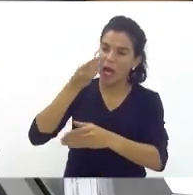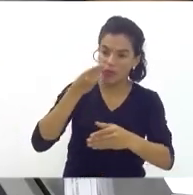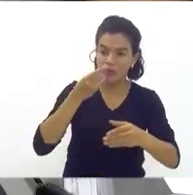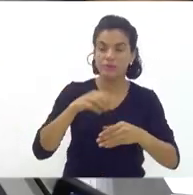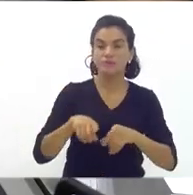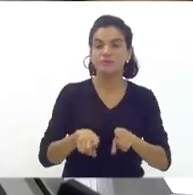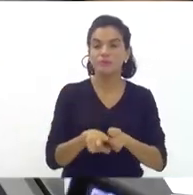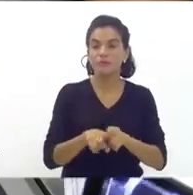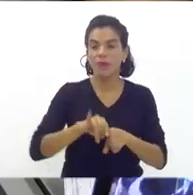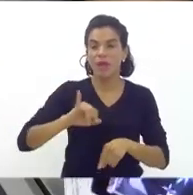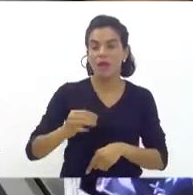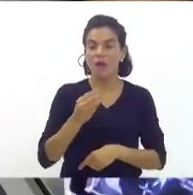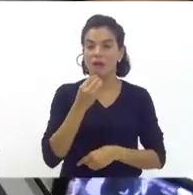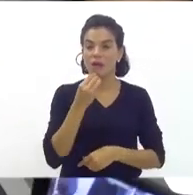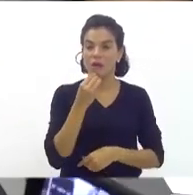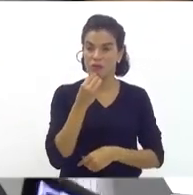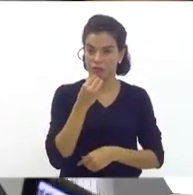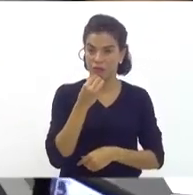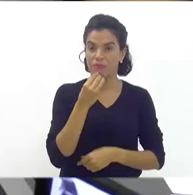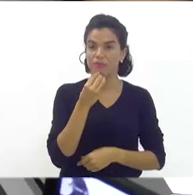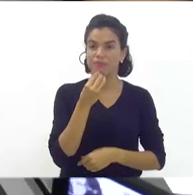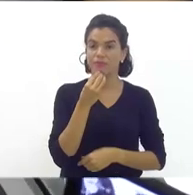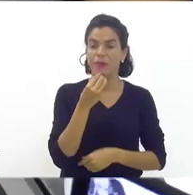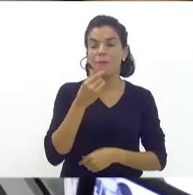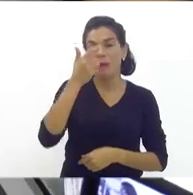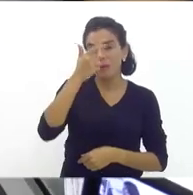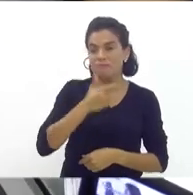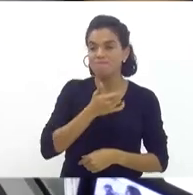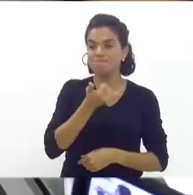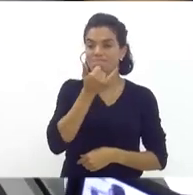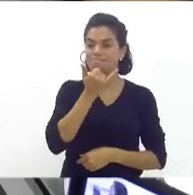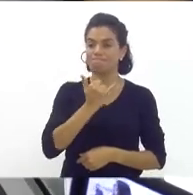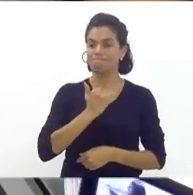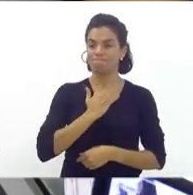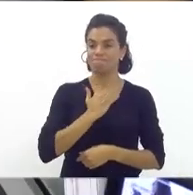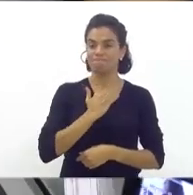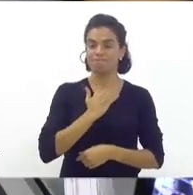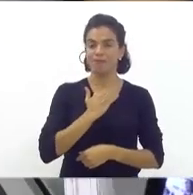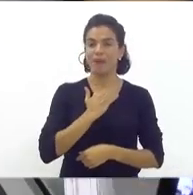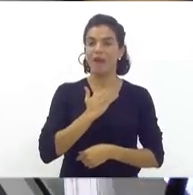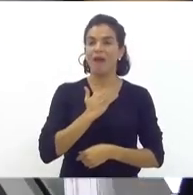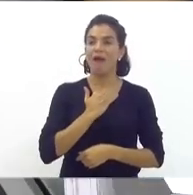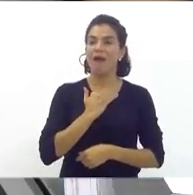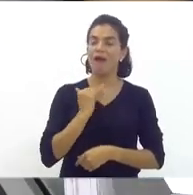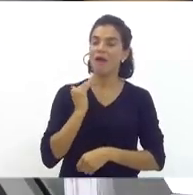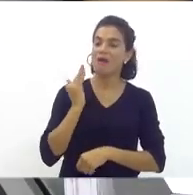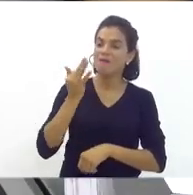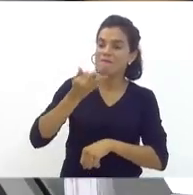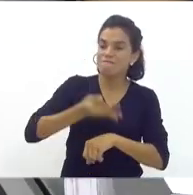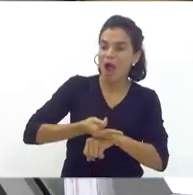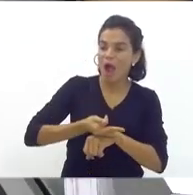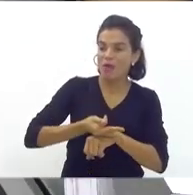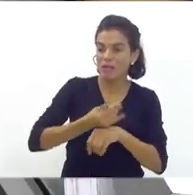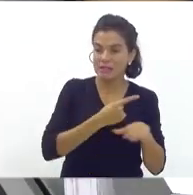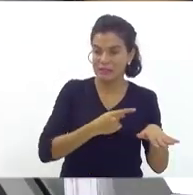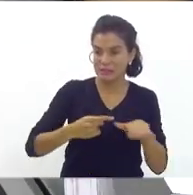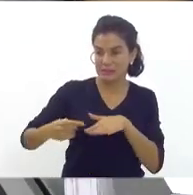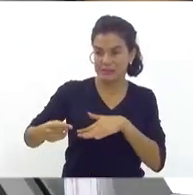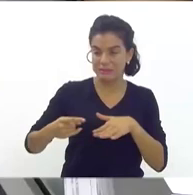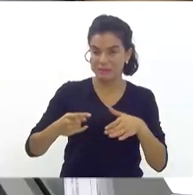aproveita oportunidade a todos para me desculpar da ausência da sessão anterior